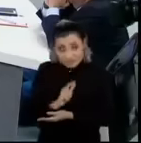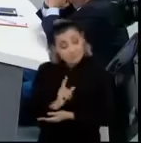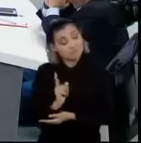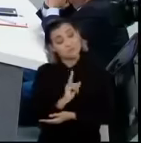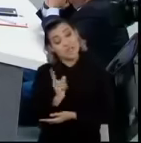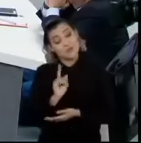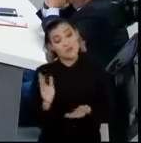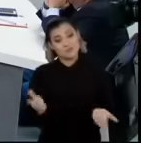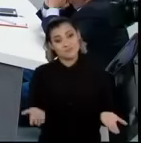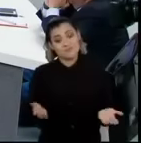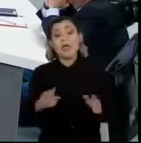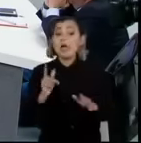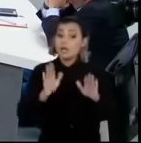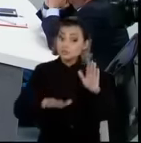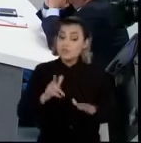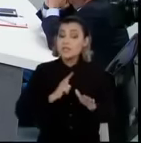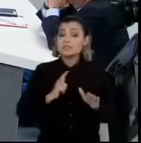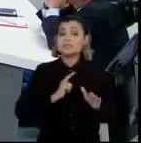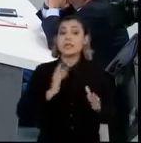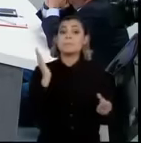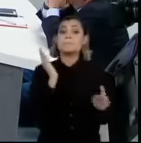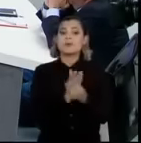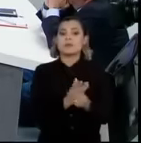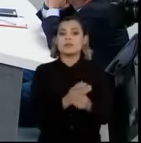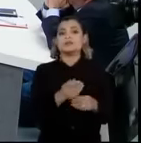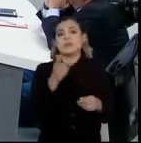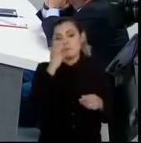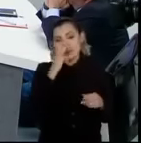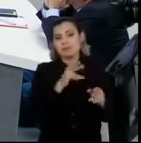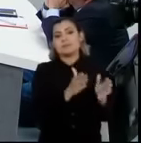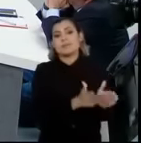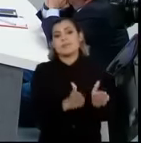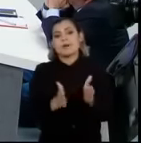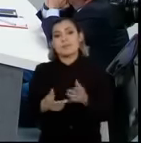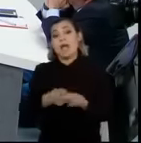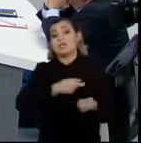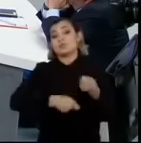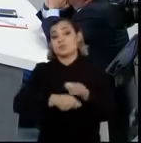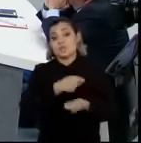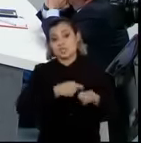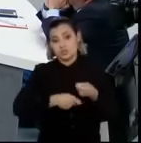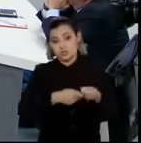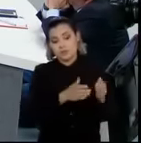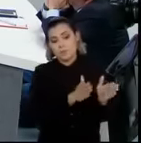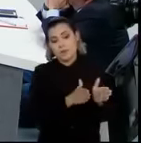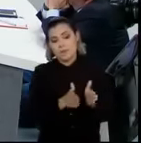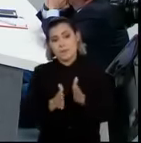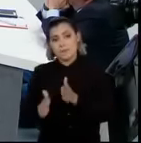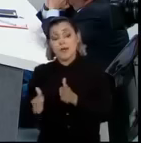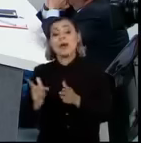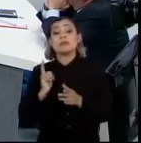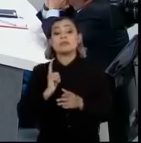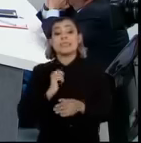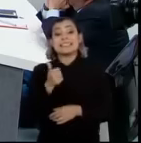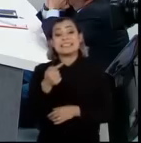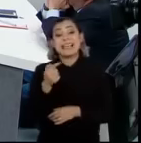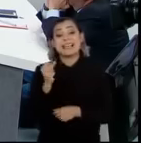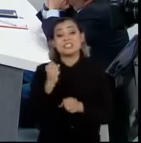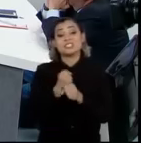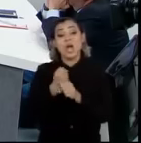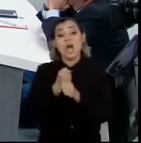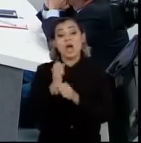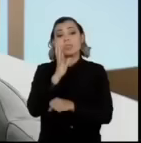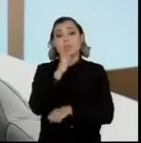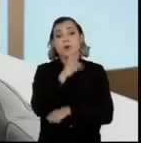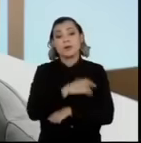um processo administrativo que, em certos casos, o relatório da CGU menciona isso, processos administrativos que chegam a durar 7 anos.